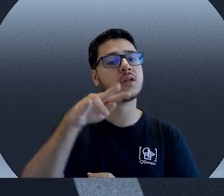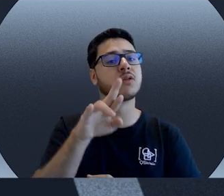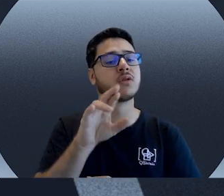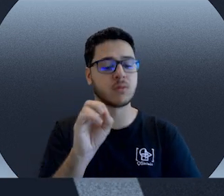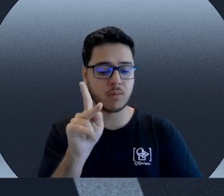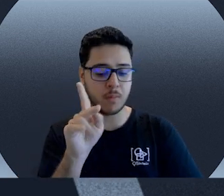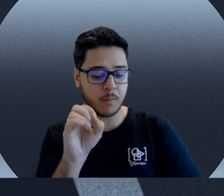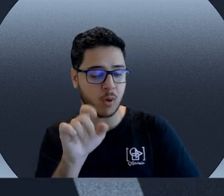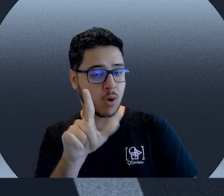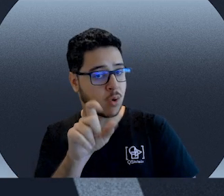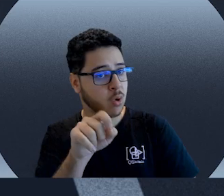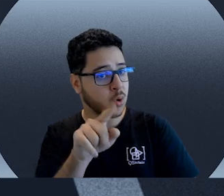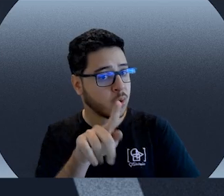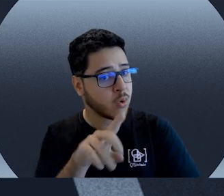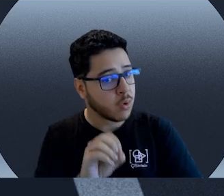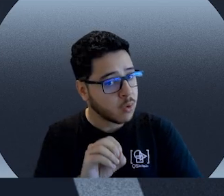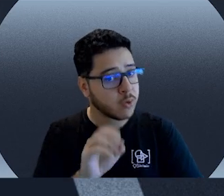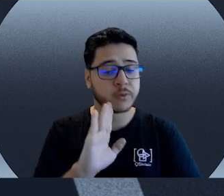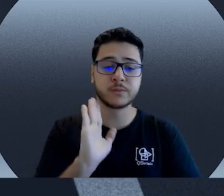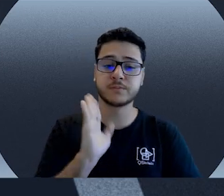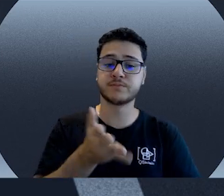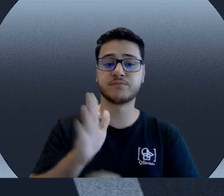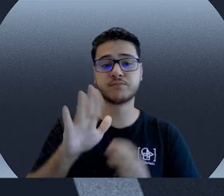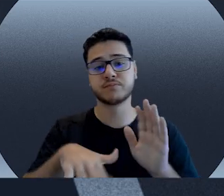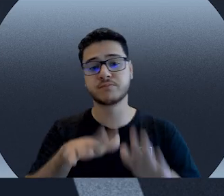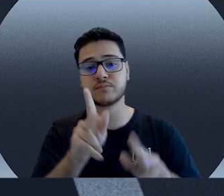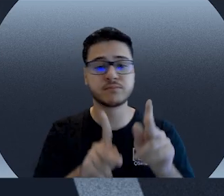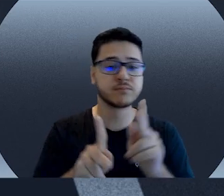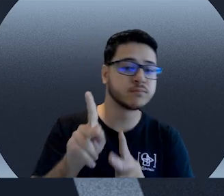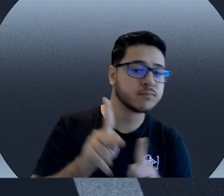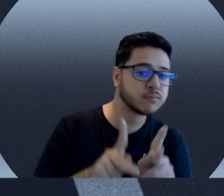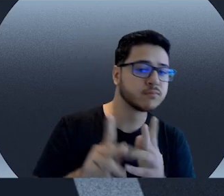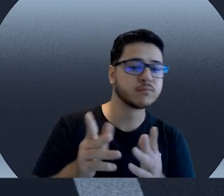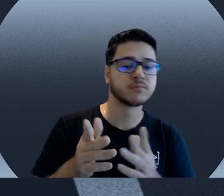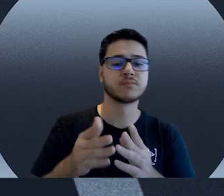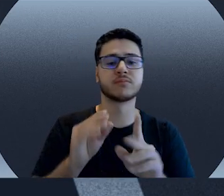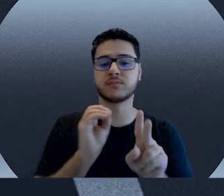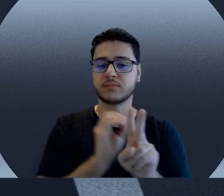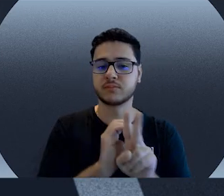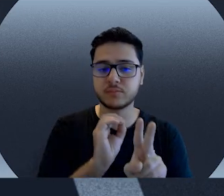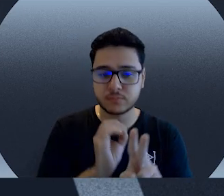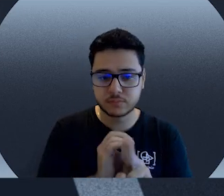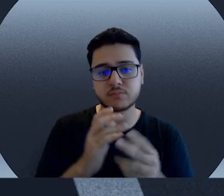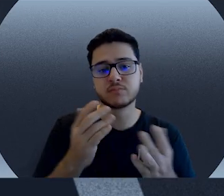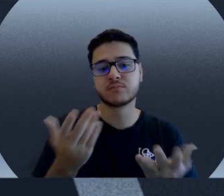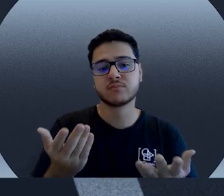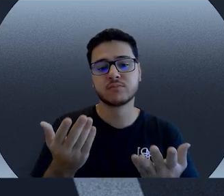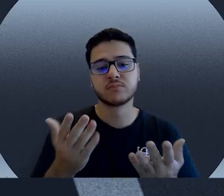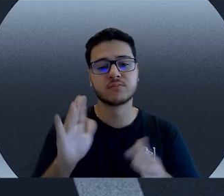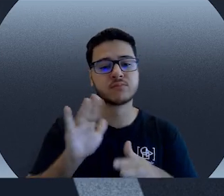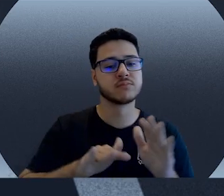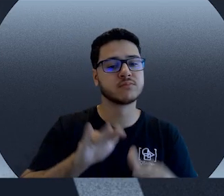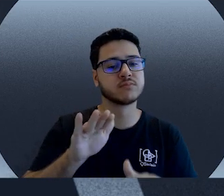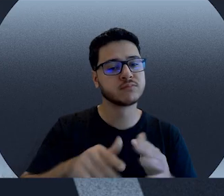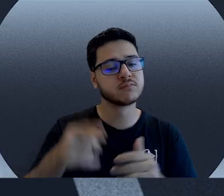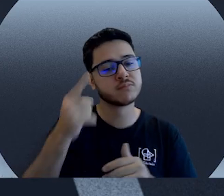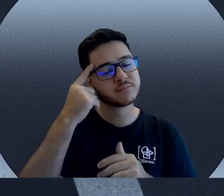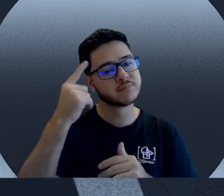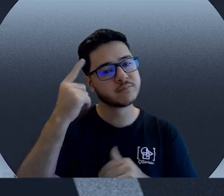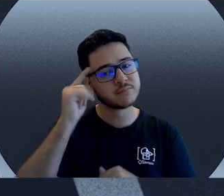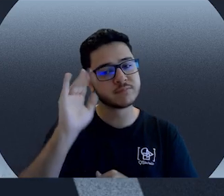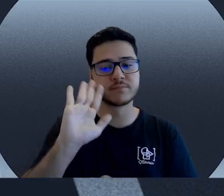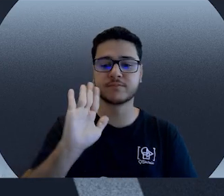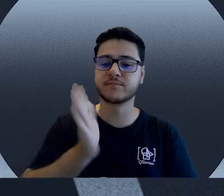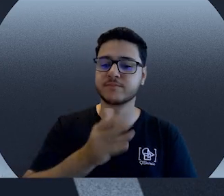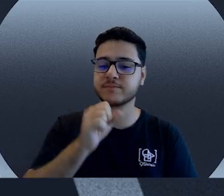que ele seja, talvez para os povos originários e os povos indígenas, seja um pensamento que já